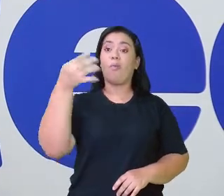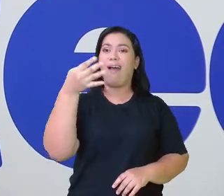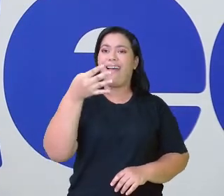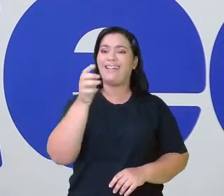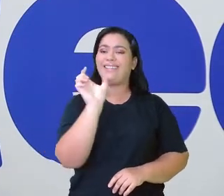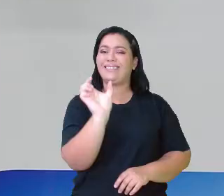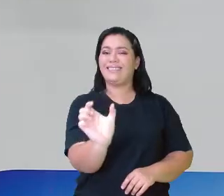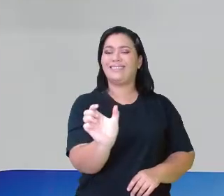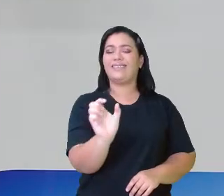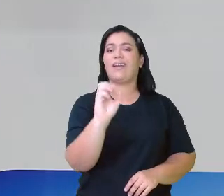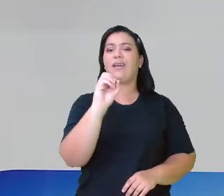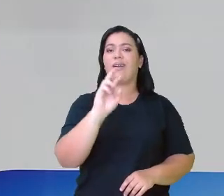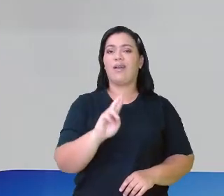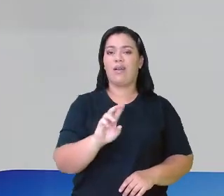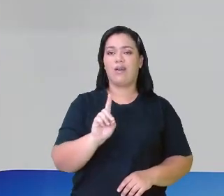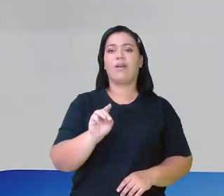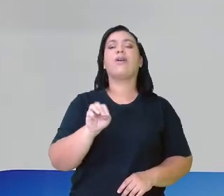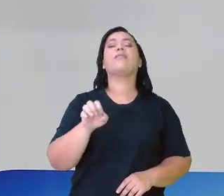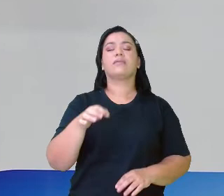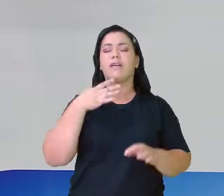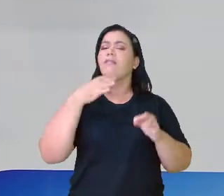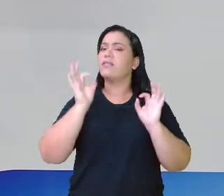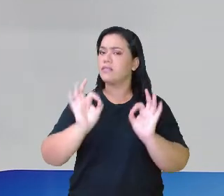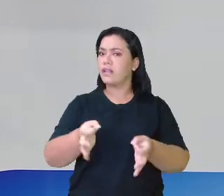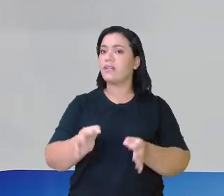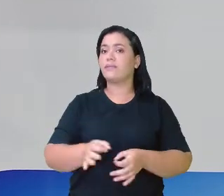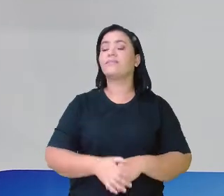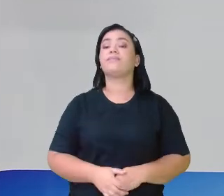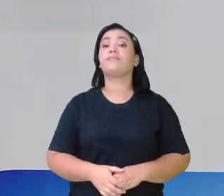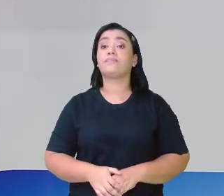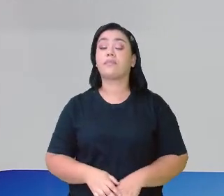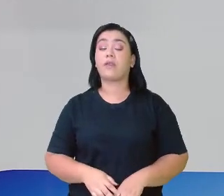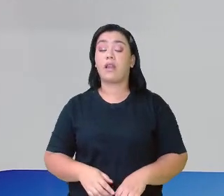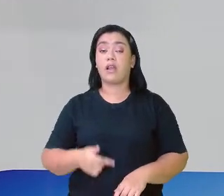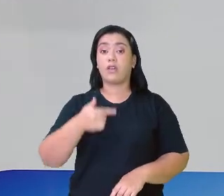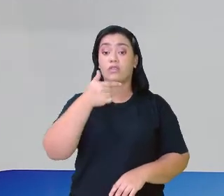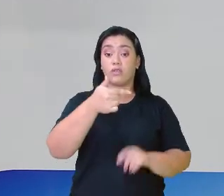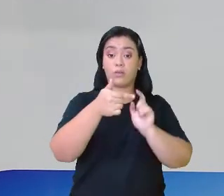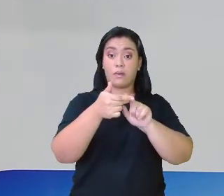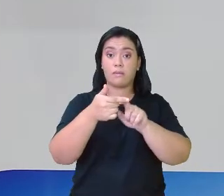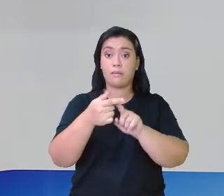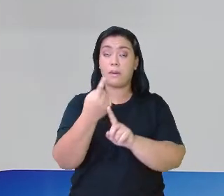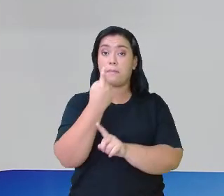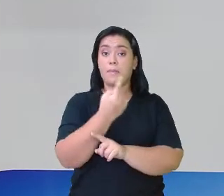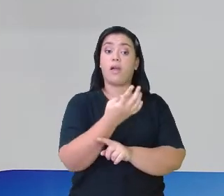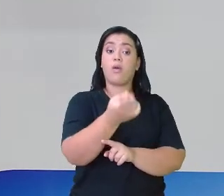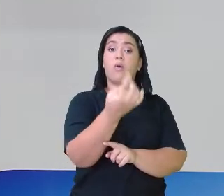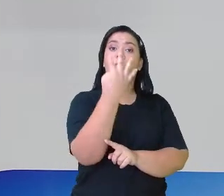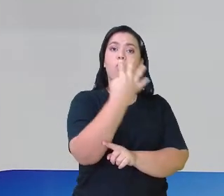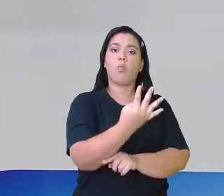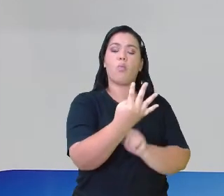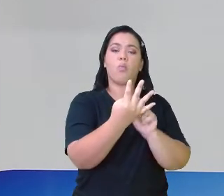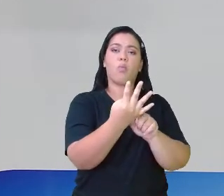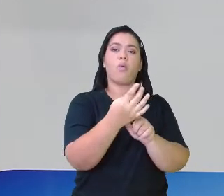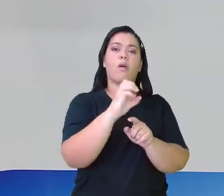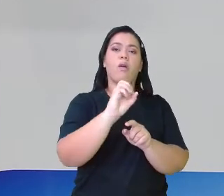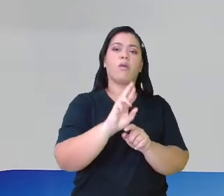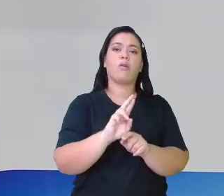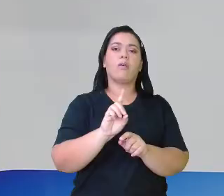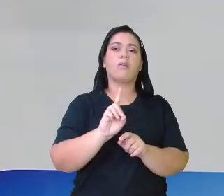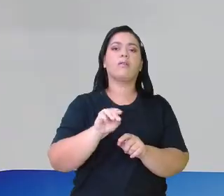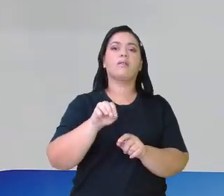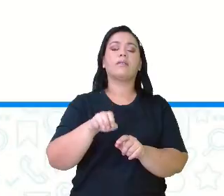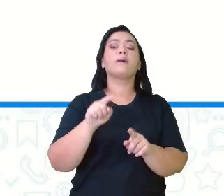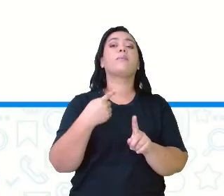ordem. Isso mesmo, gente, ó, esse primeiro 2, ele vai ficar o quê? Na quarta ordem, porque ele vai